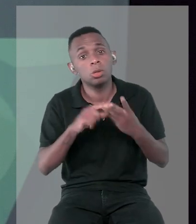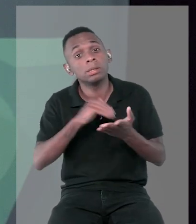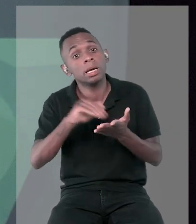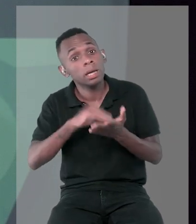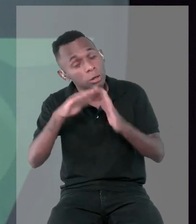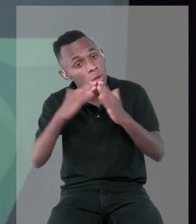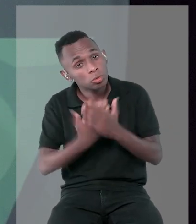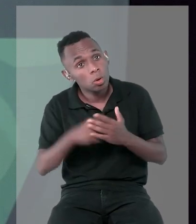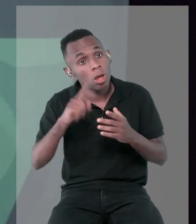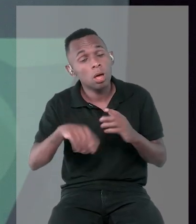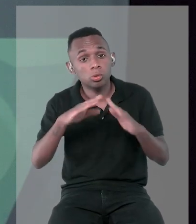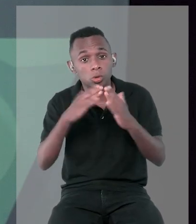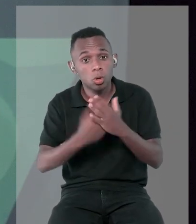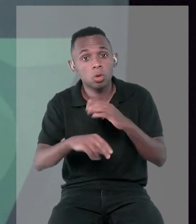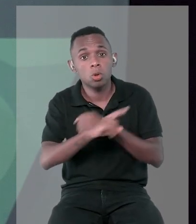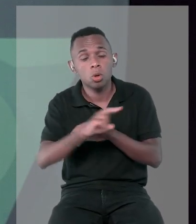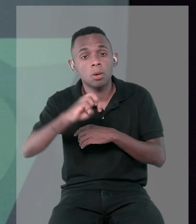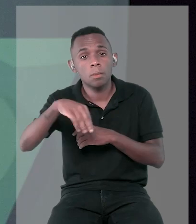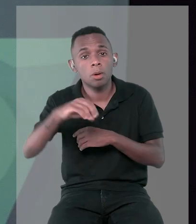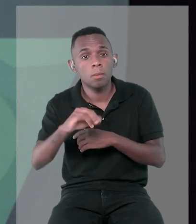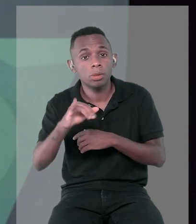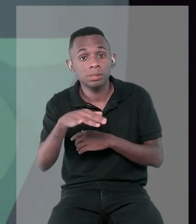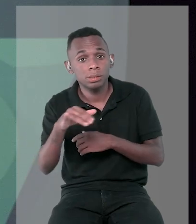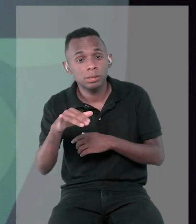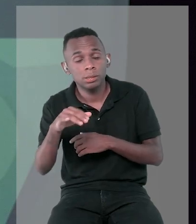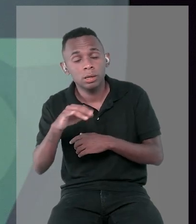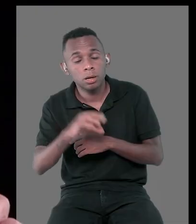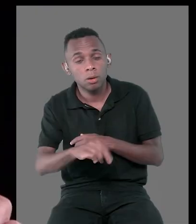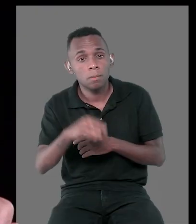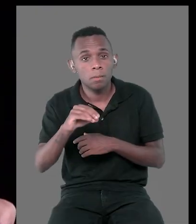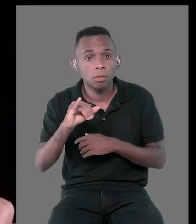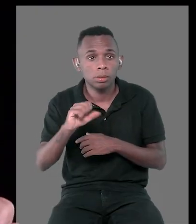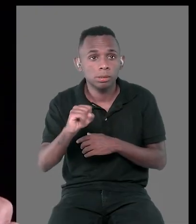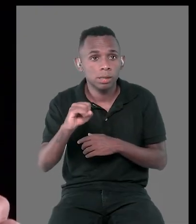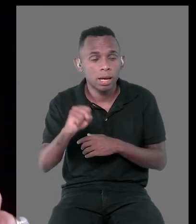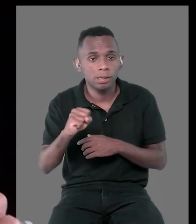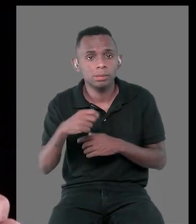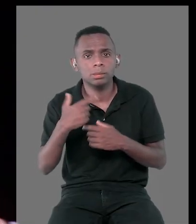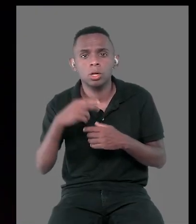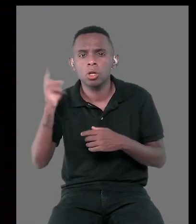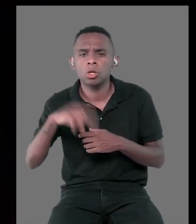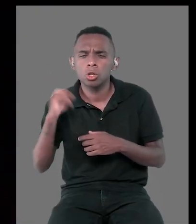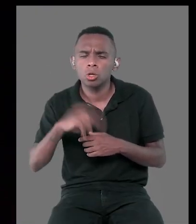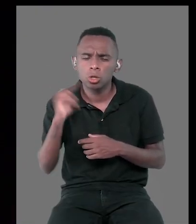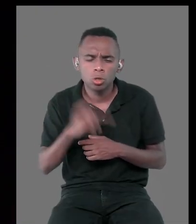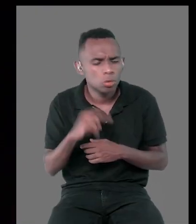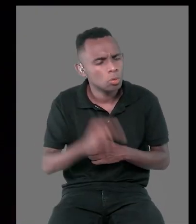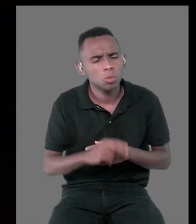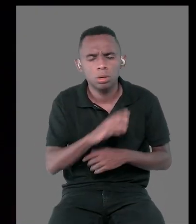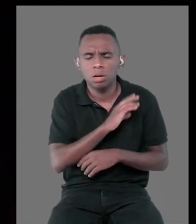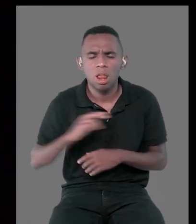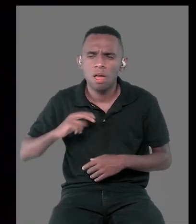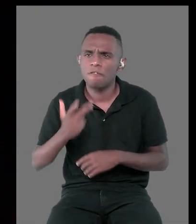da escola, e da escola que se chamava Moisés Chivardes, a Clarice Moita. Nunca falou que estudou em colégio